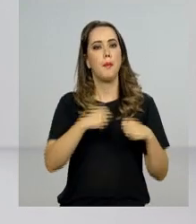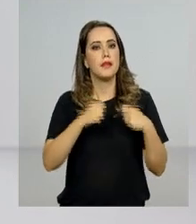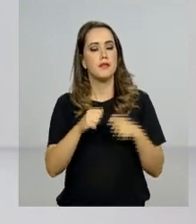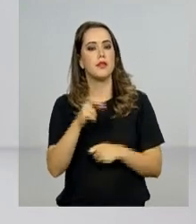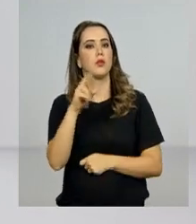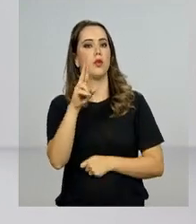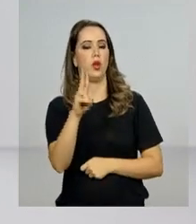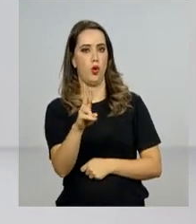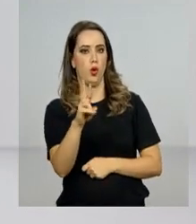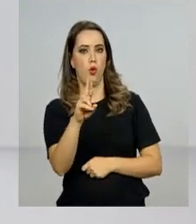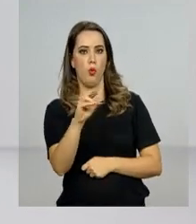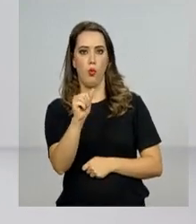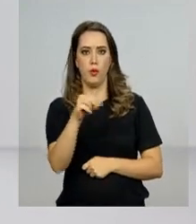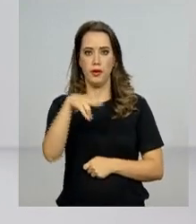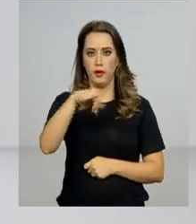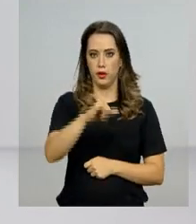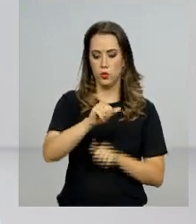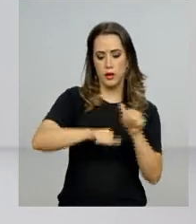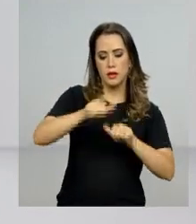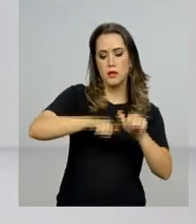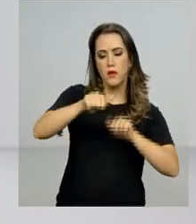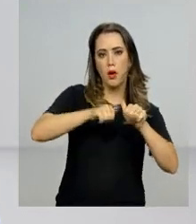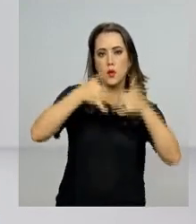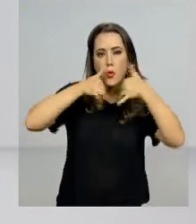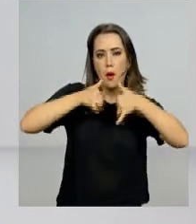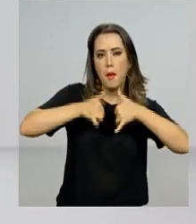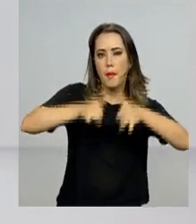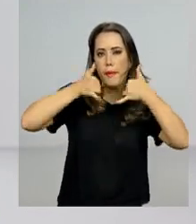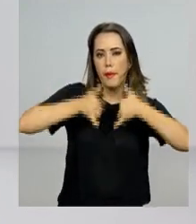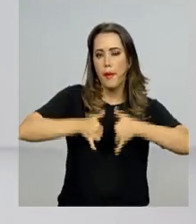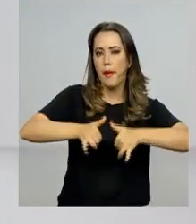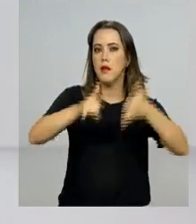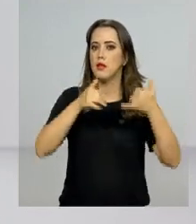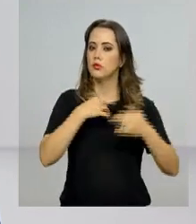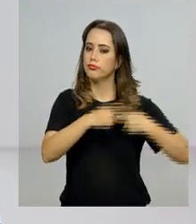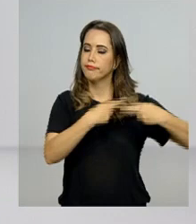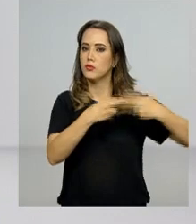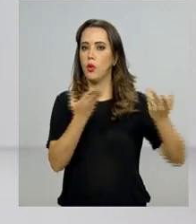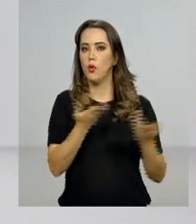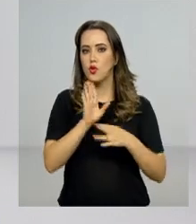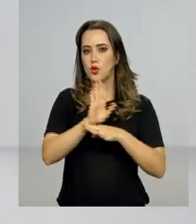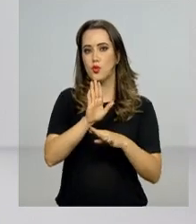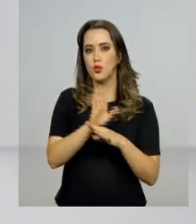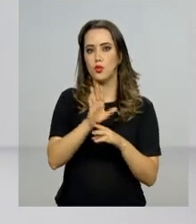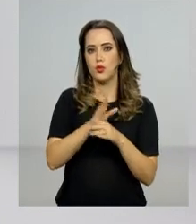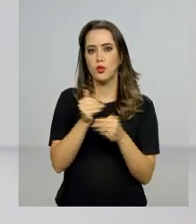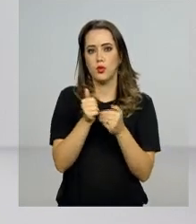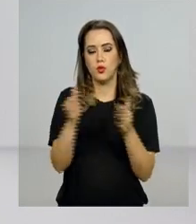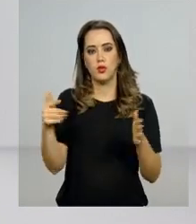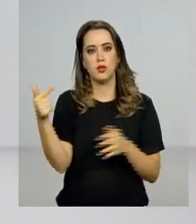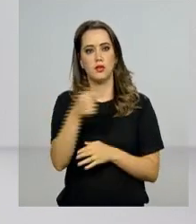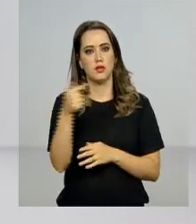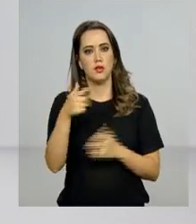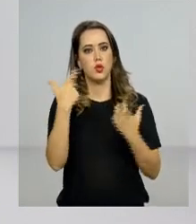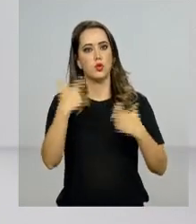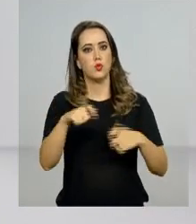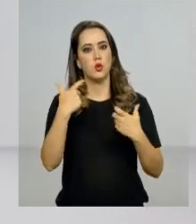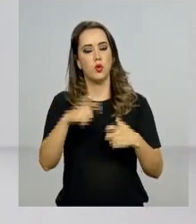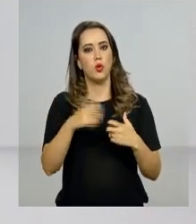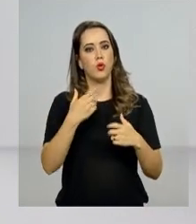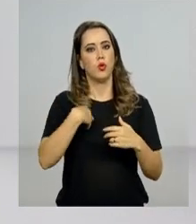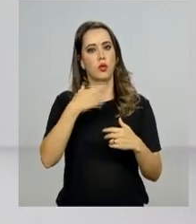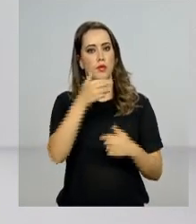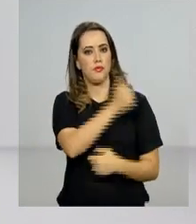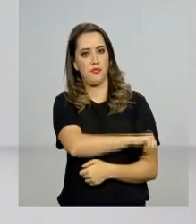combustível dessas usinas nucleares e essa produção ganhou reforço hoje com a inauguração da sétima cascatas de ultracentrífugas